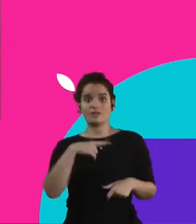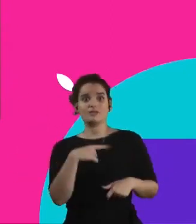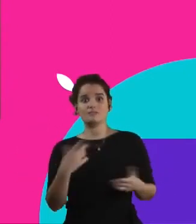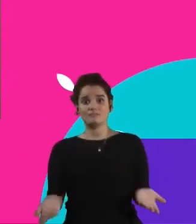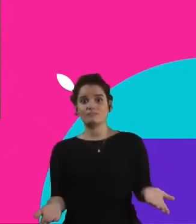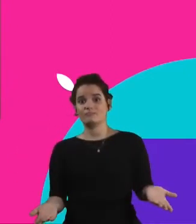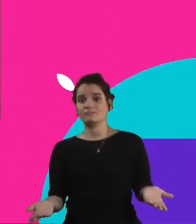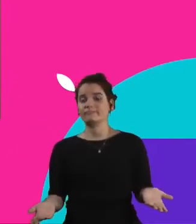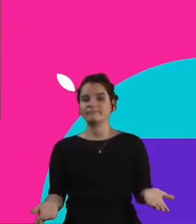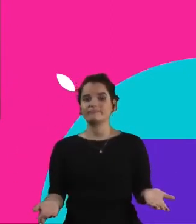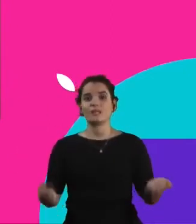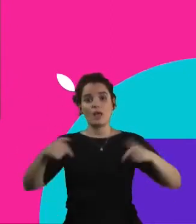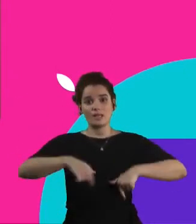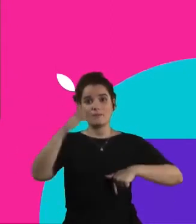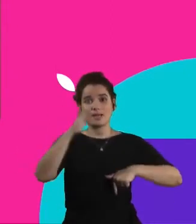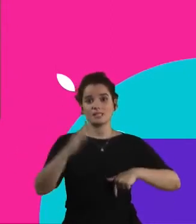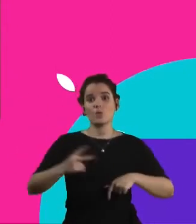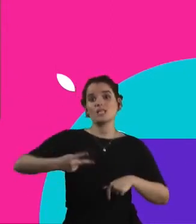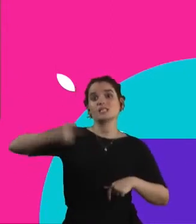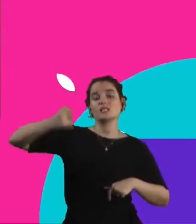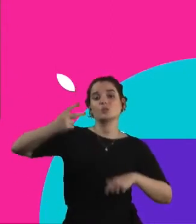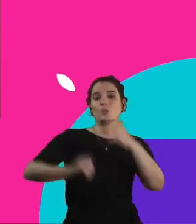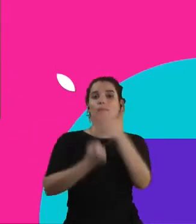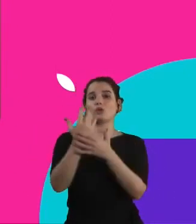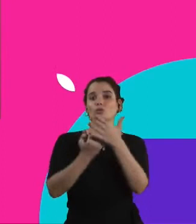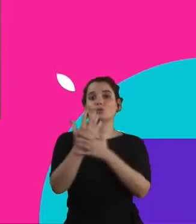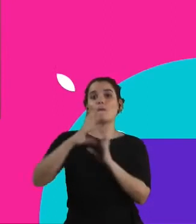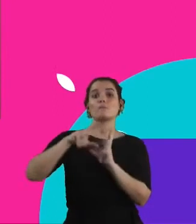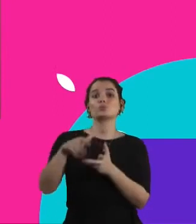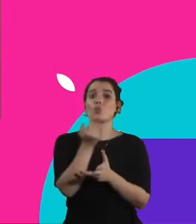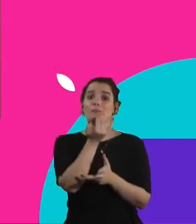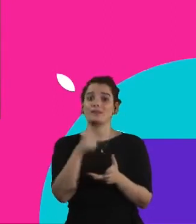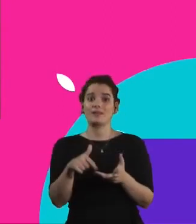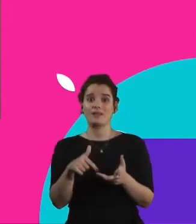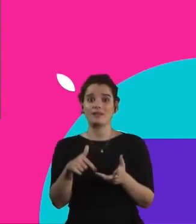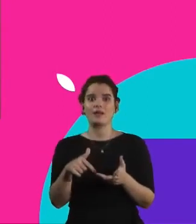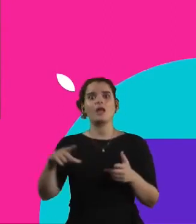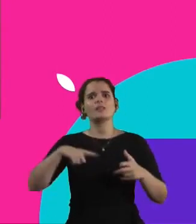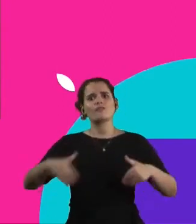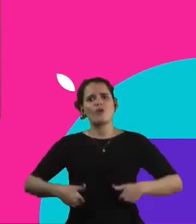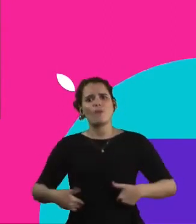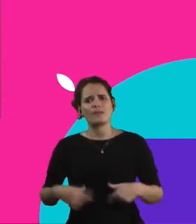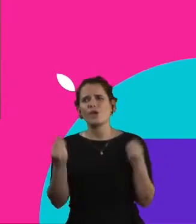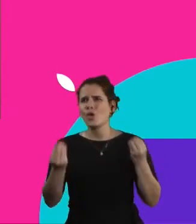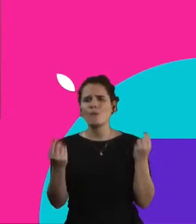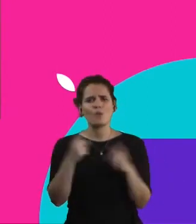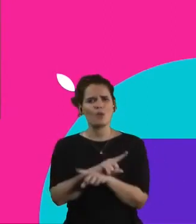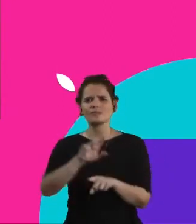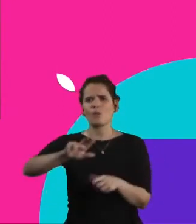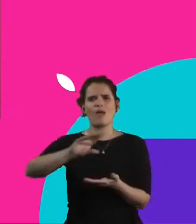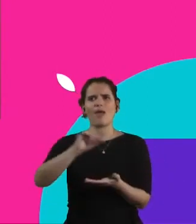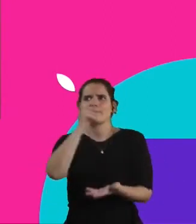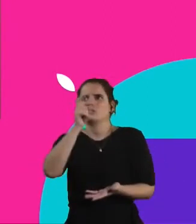como sendo o segundo maior produtor de alimento no mundo, as pessoas passam fome? Isso são dados. As